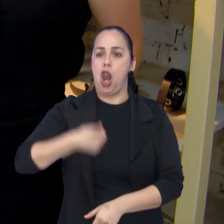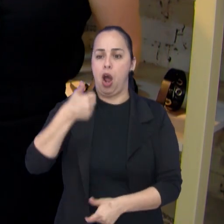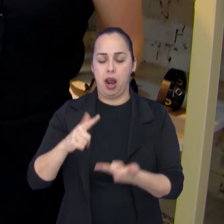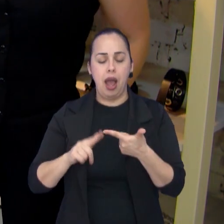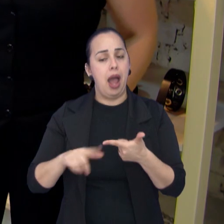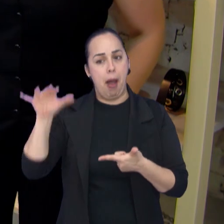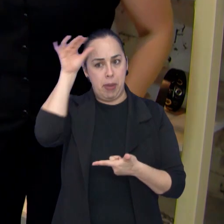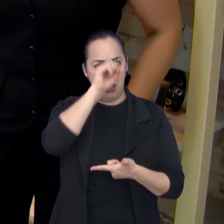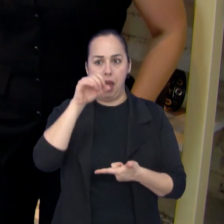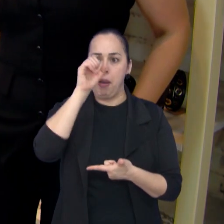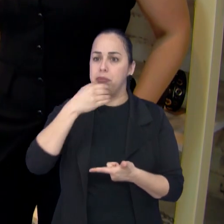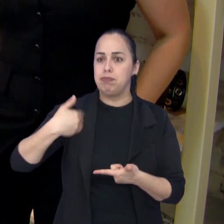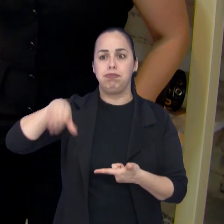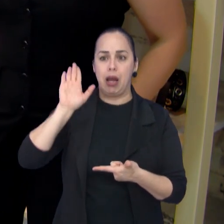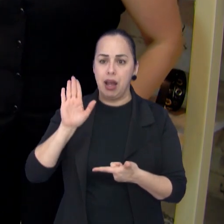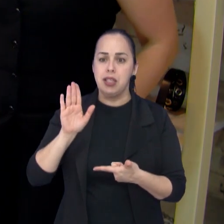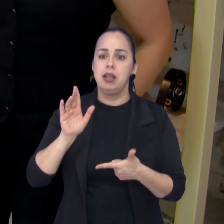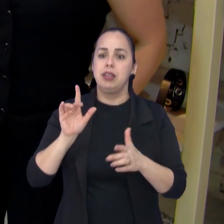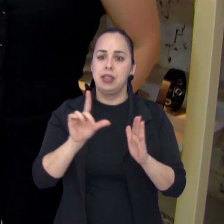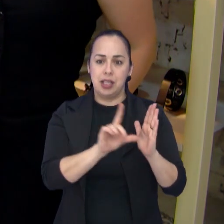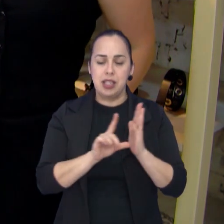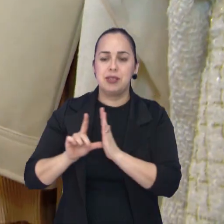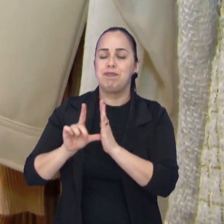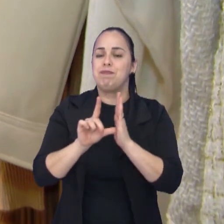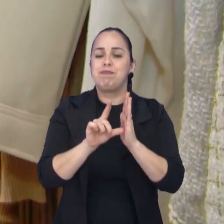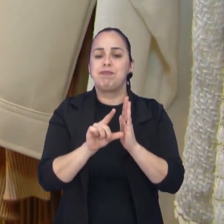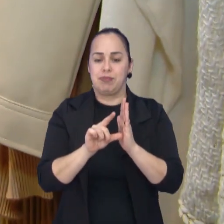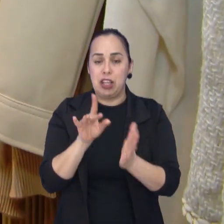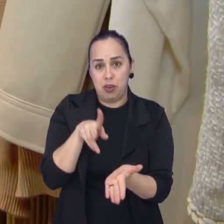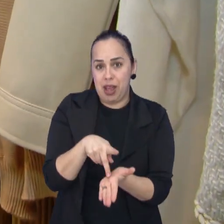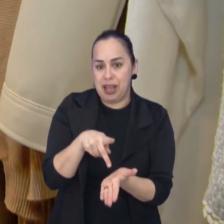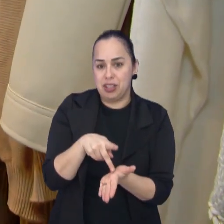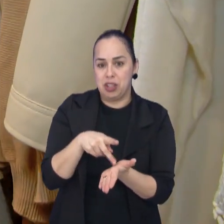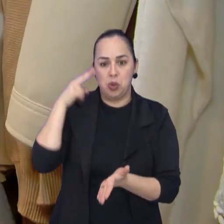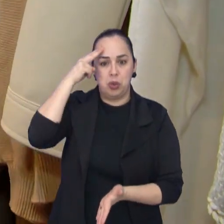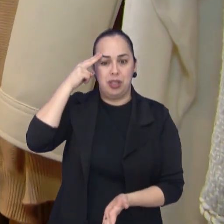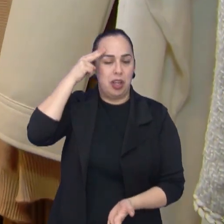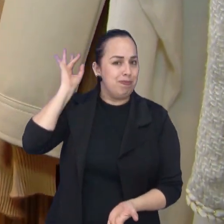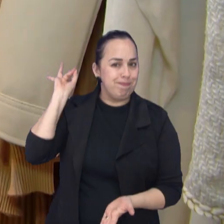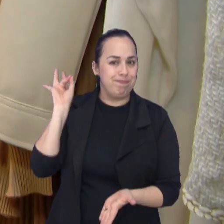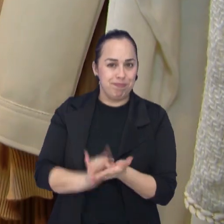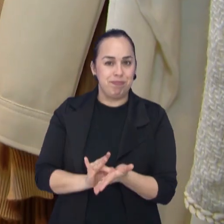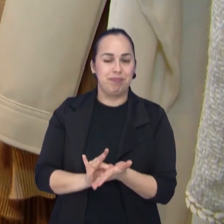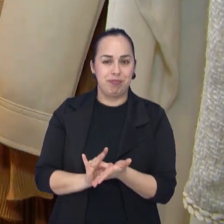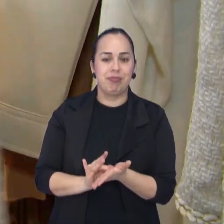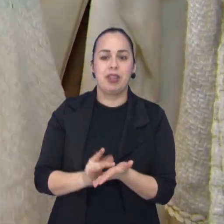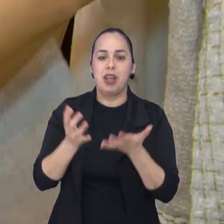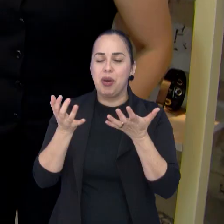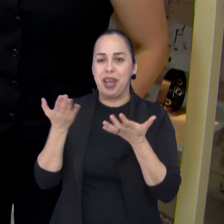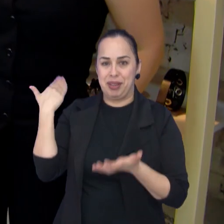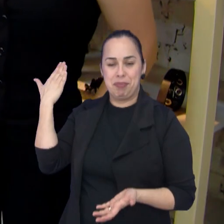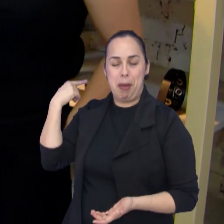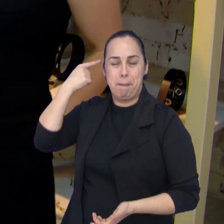mais. E essa loja, para mim, foi realmente um sonho concretizado, né? É algo que eu queria desde